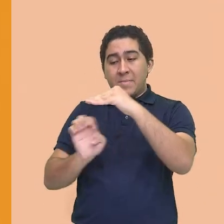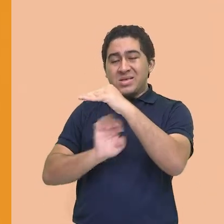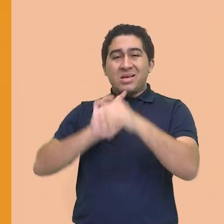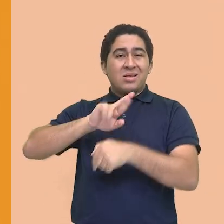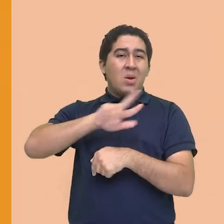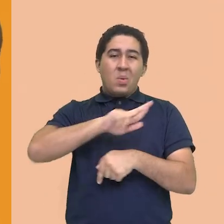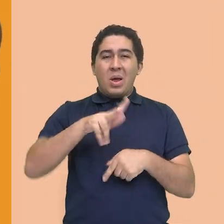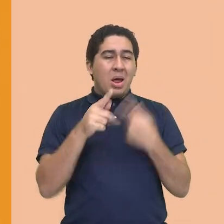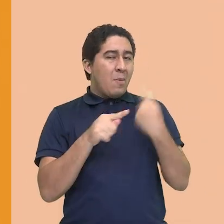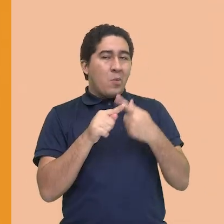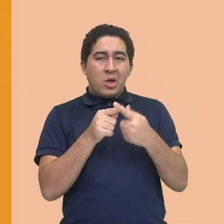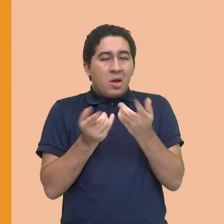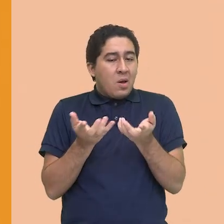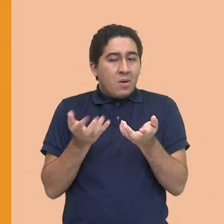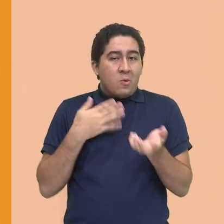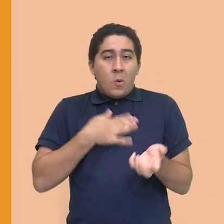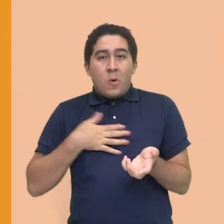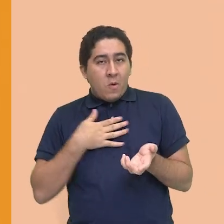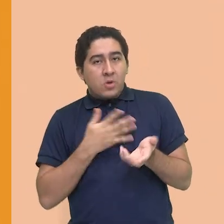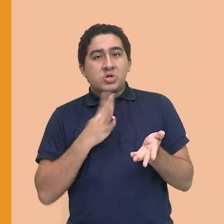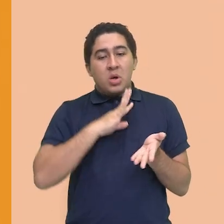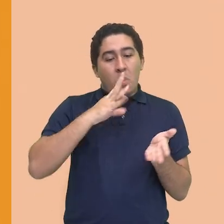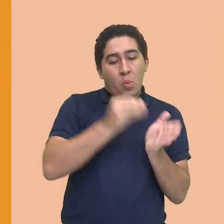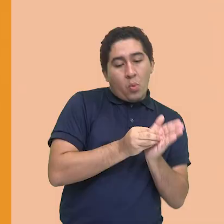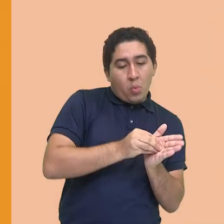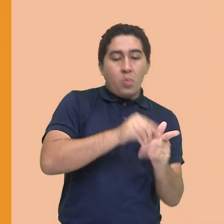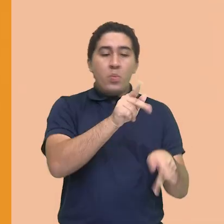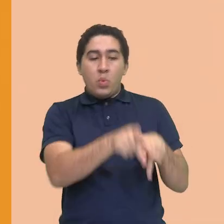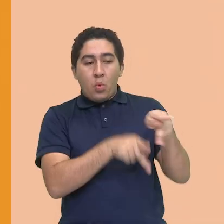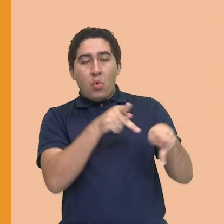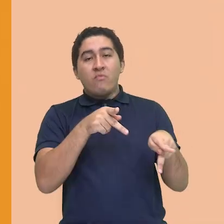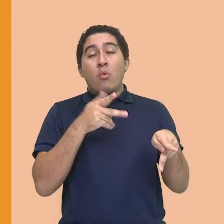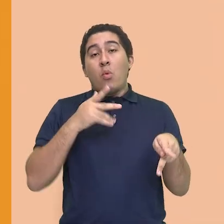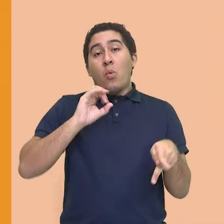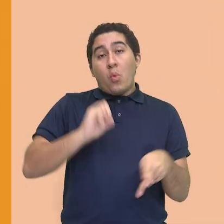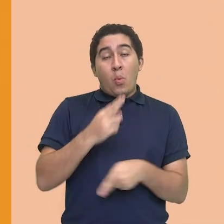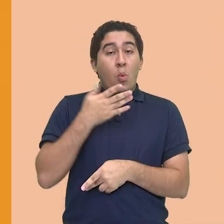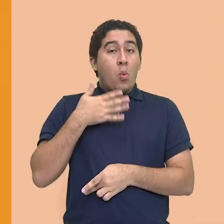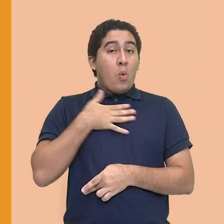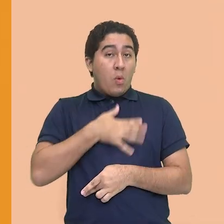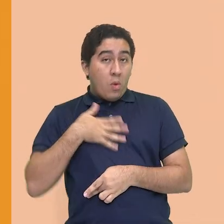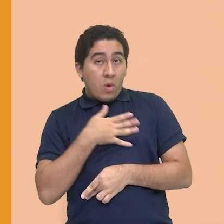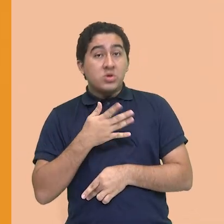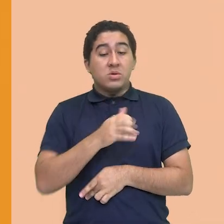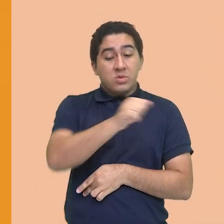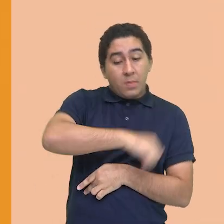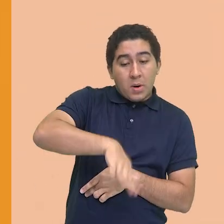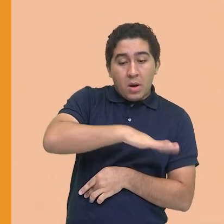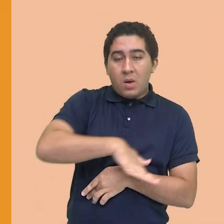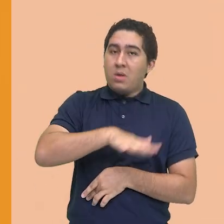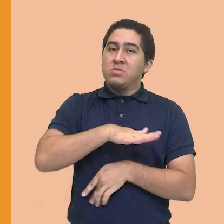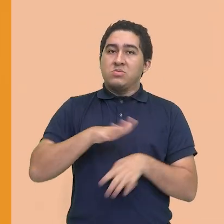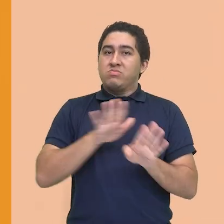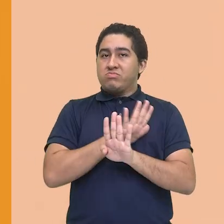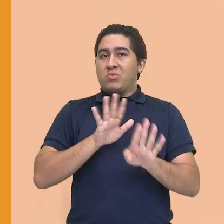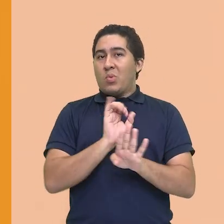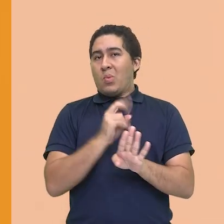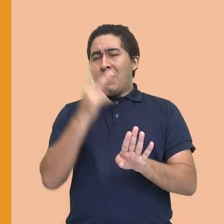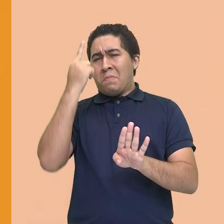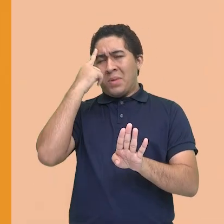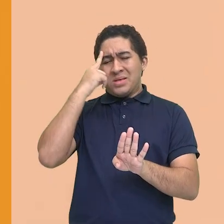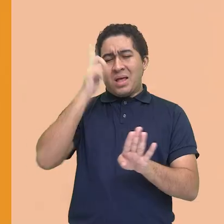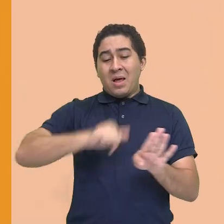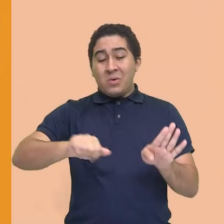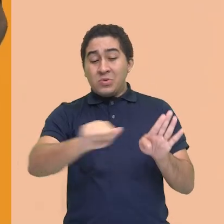para cá porque gostam do povo daqui, porque acham o clima daqui legal, porque acham basicamente que aqui é um